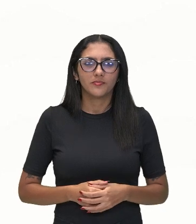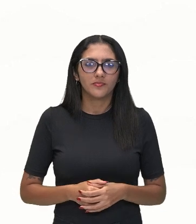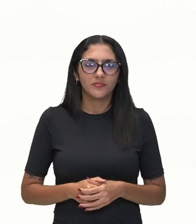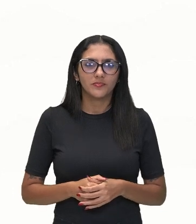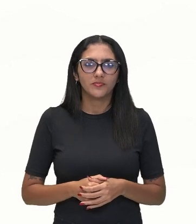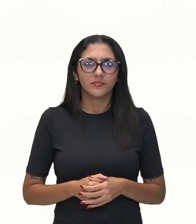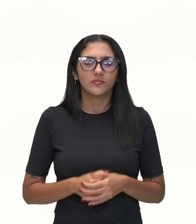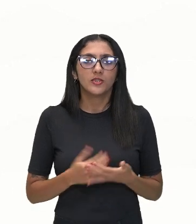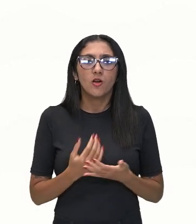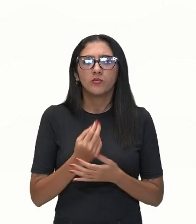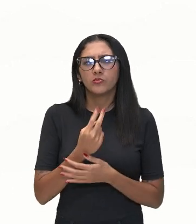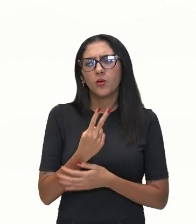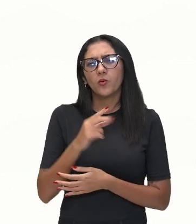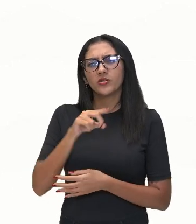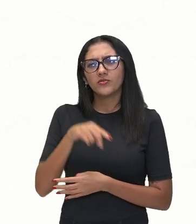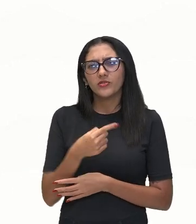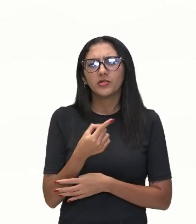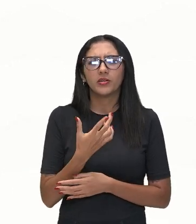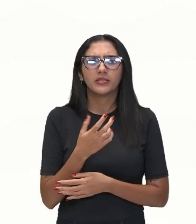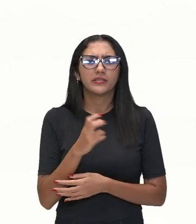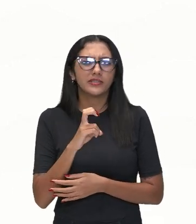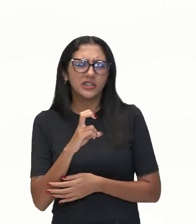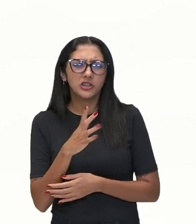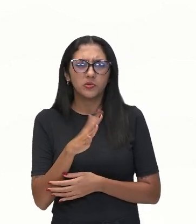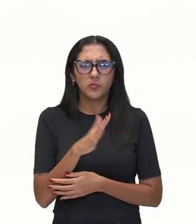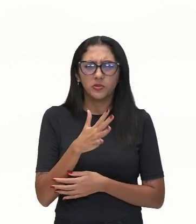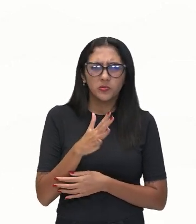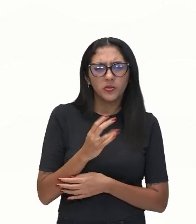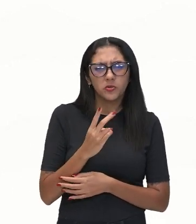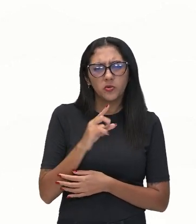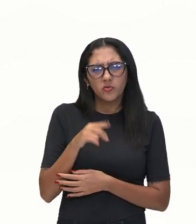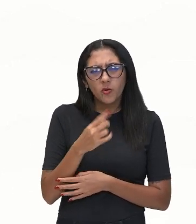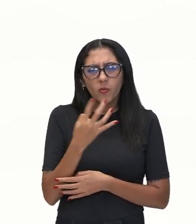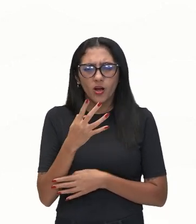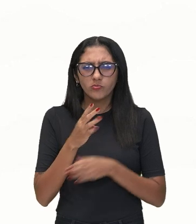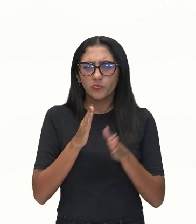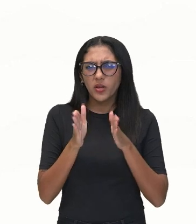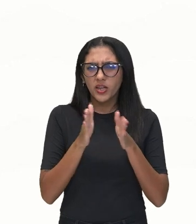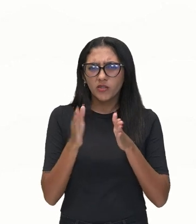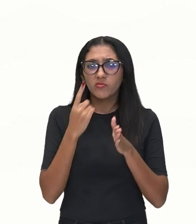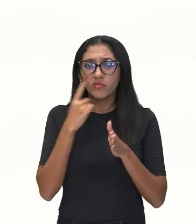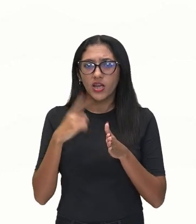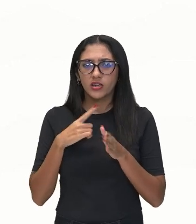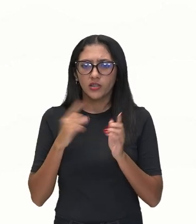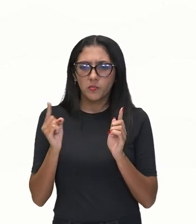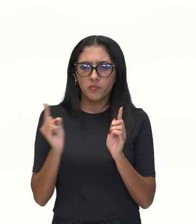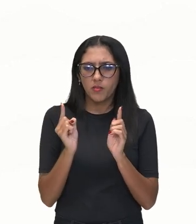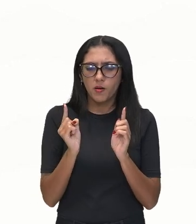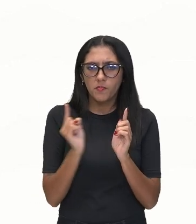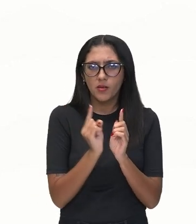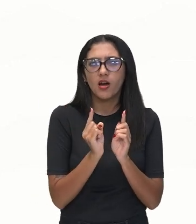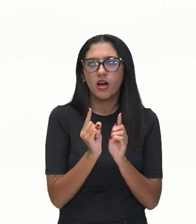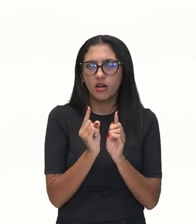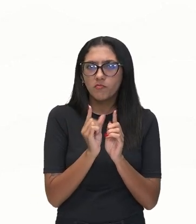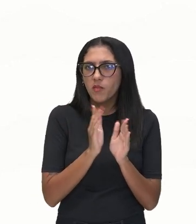atrás, 2,6, 2,4, porque vocês estão percebendo aqui que ele vai diminuindo, ó,